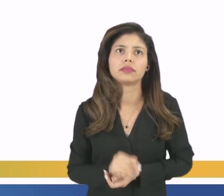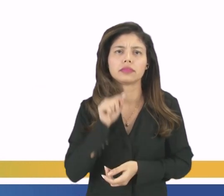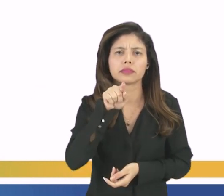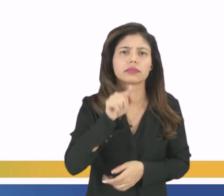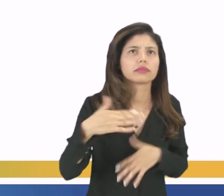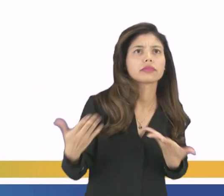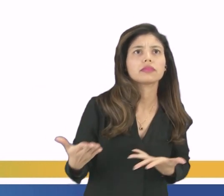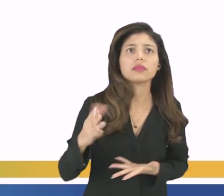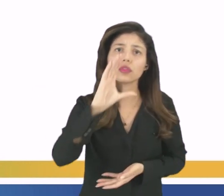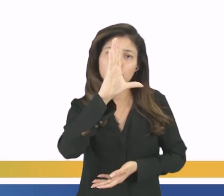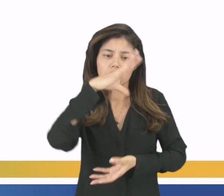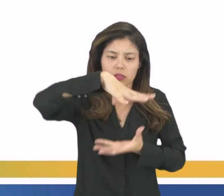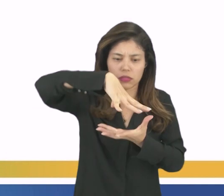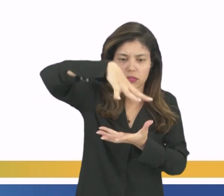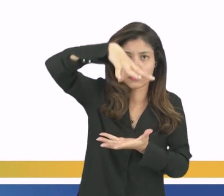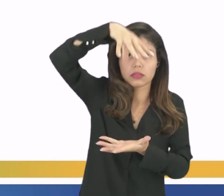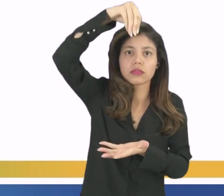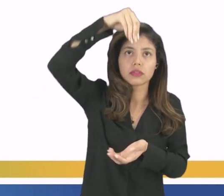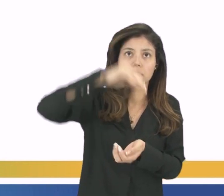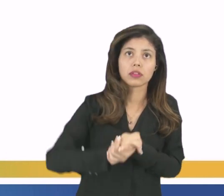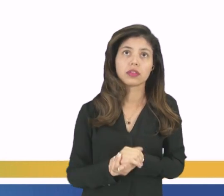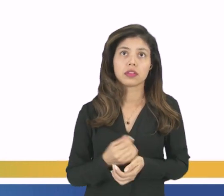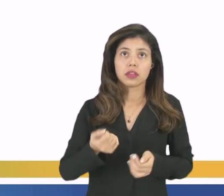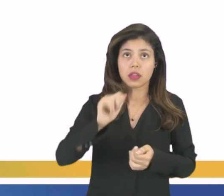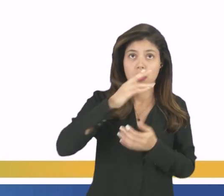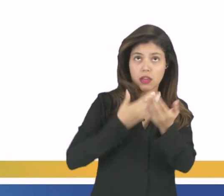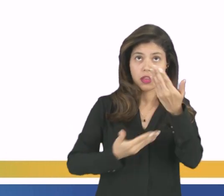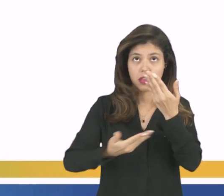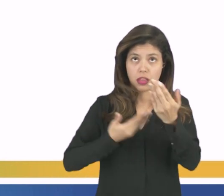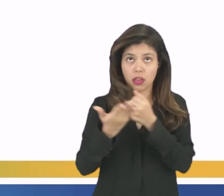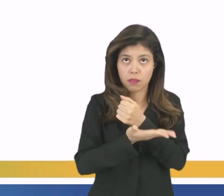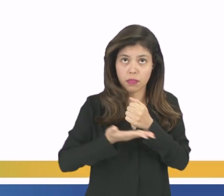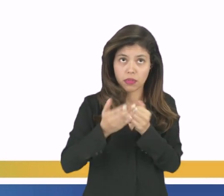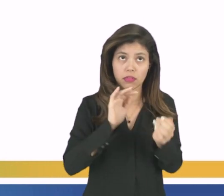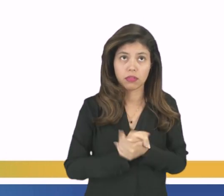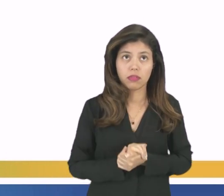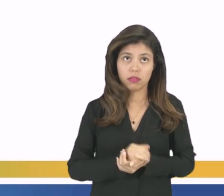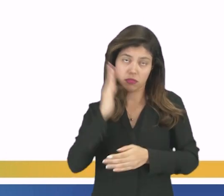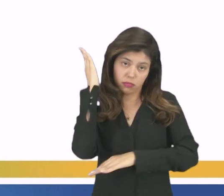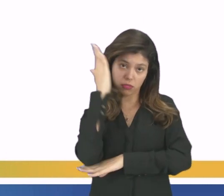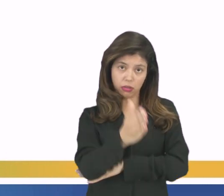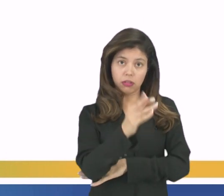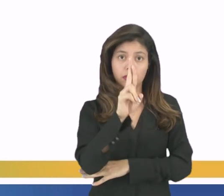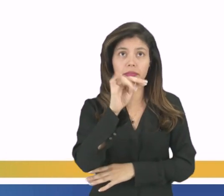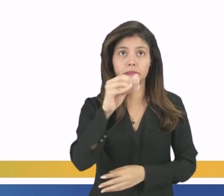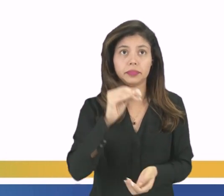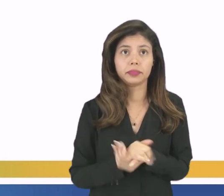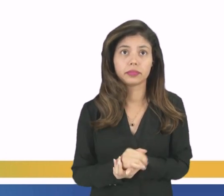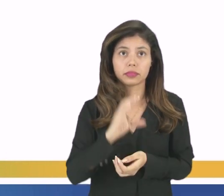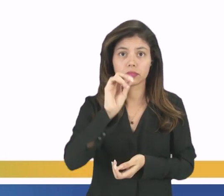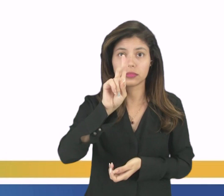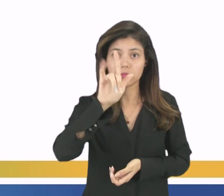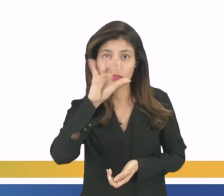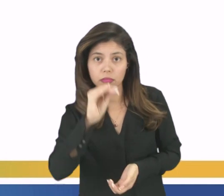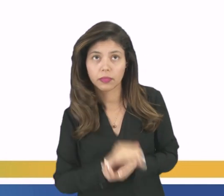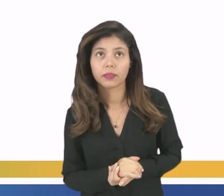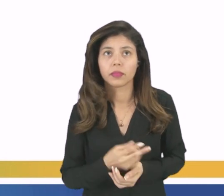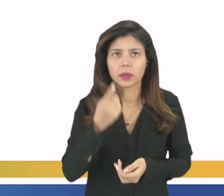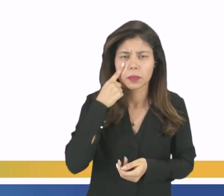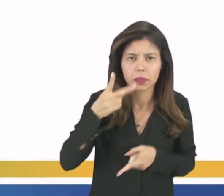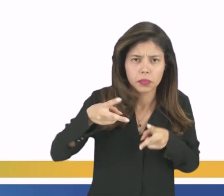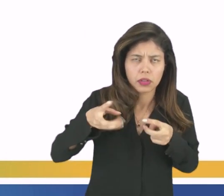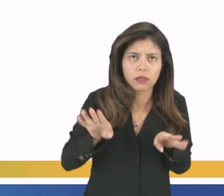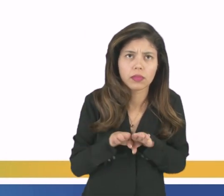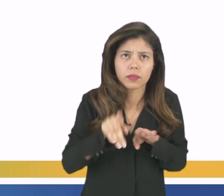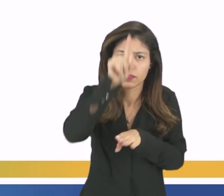caso? Os cones, dependendo da posição do eixo em relação à base, são classificados em reto e oblíquo. Dá para perceber aqui, ó. Esse aqui é